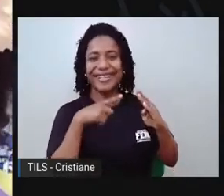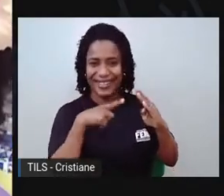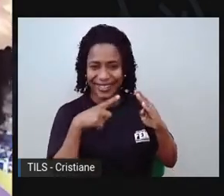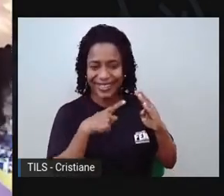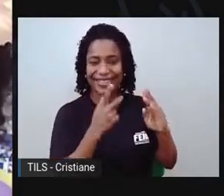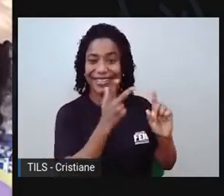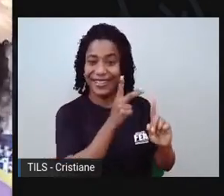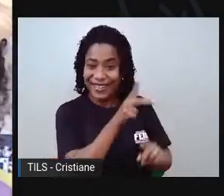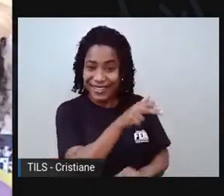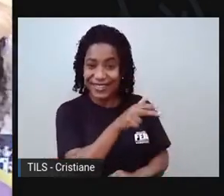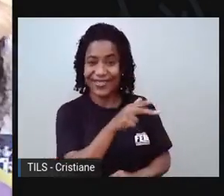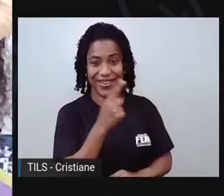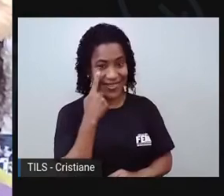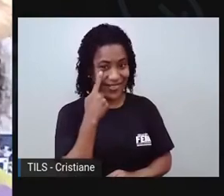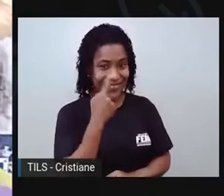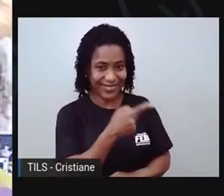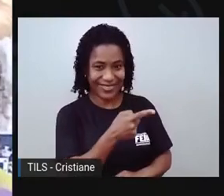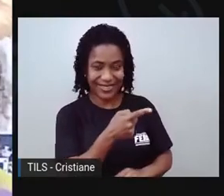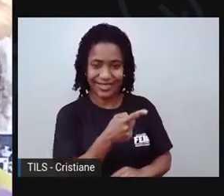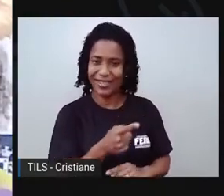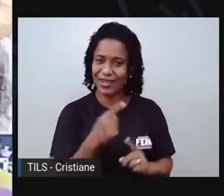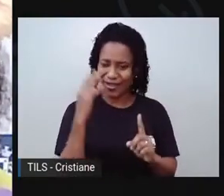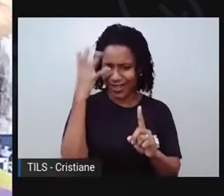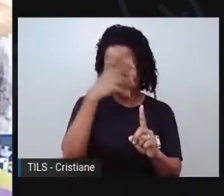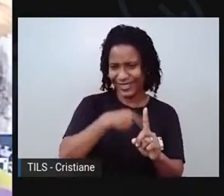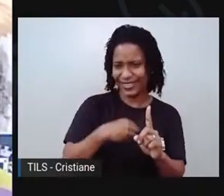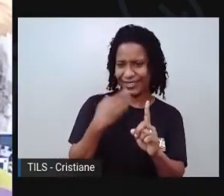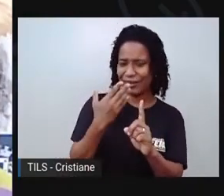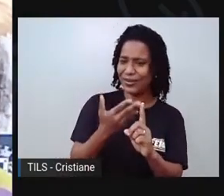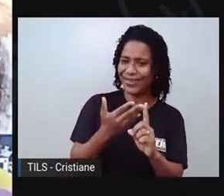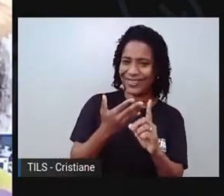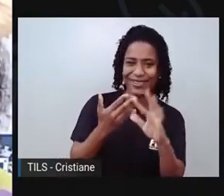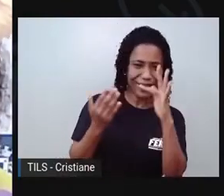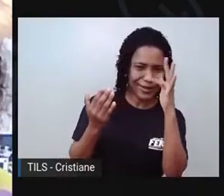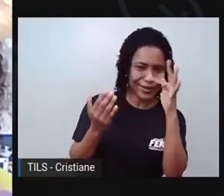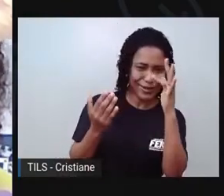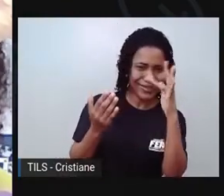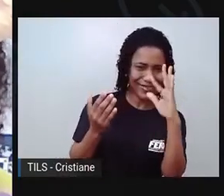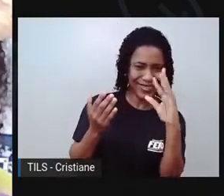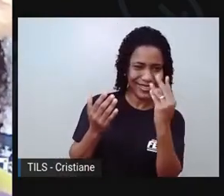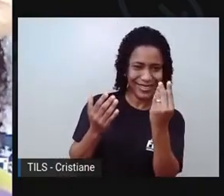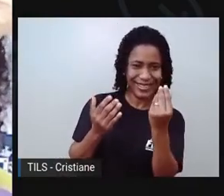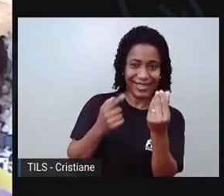é. Olha só, meninada, quem já viu essa flor em algum lugar?